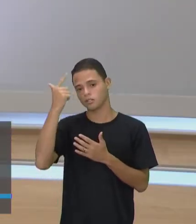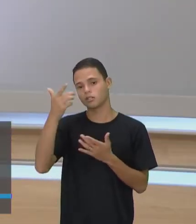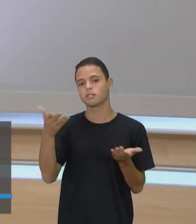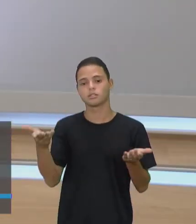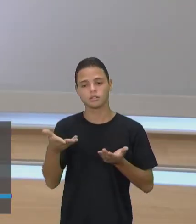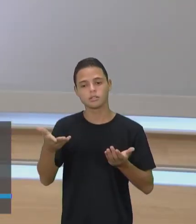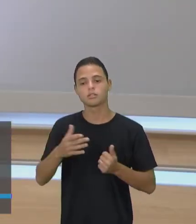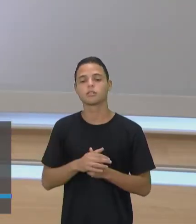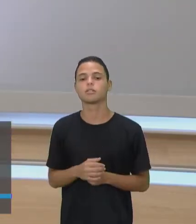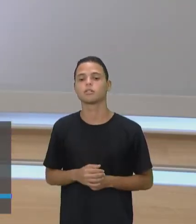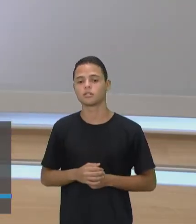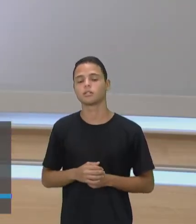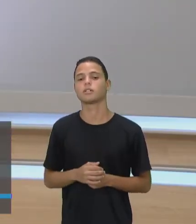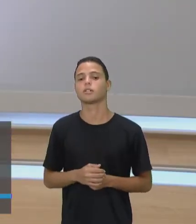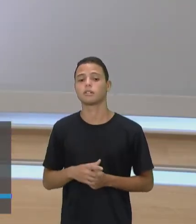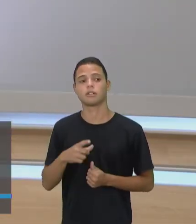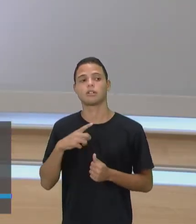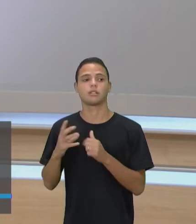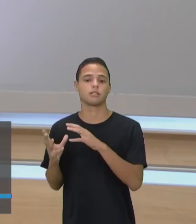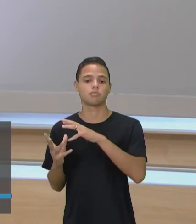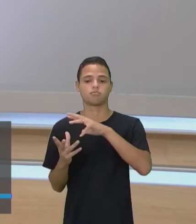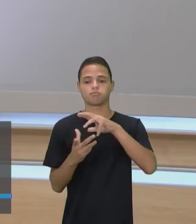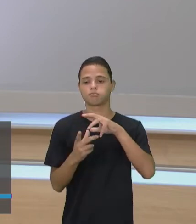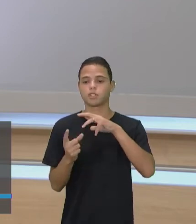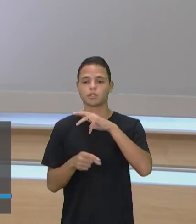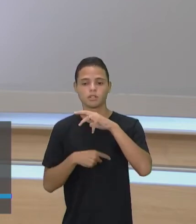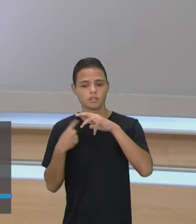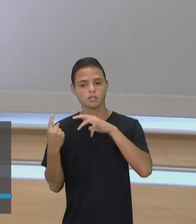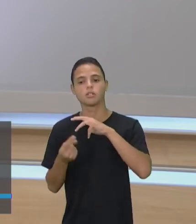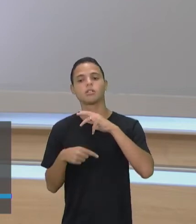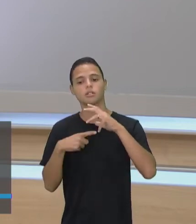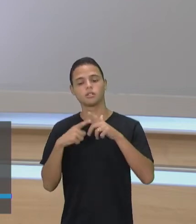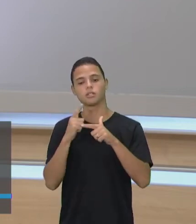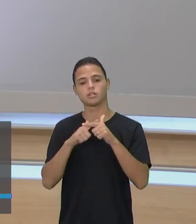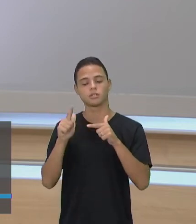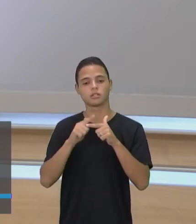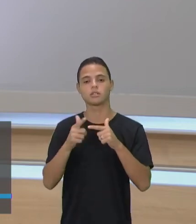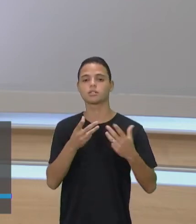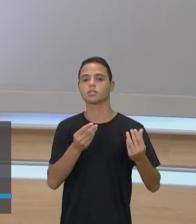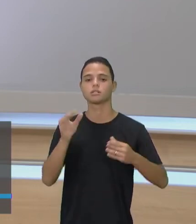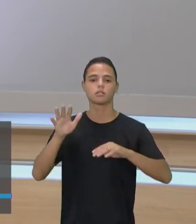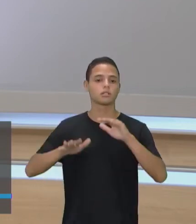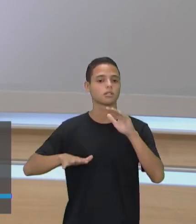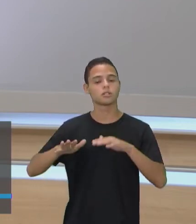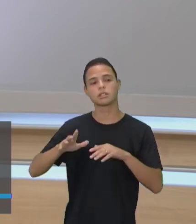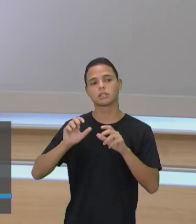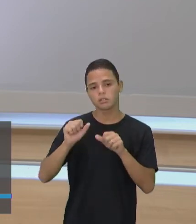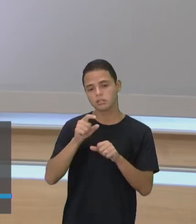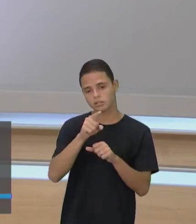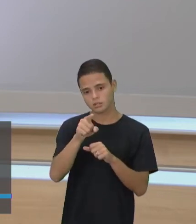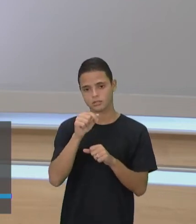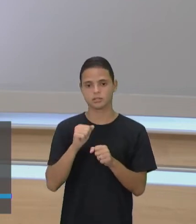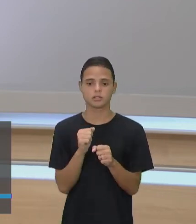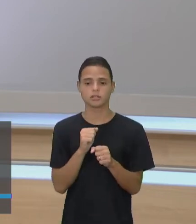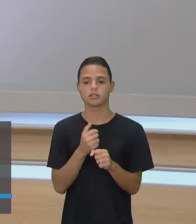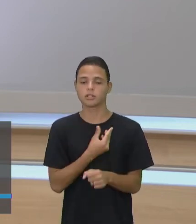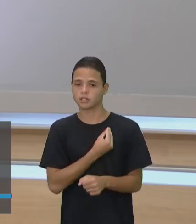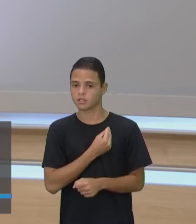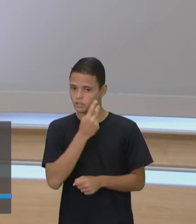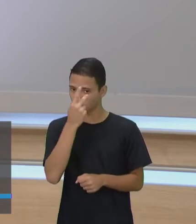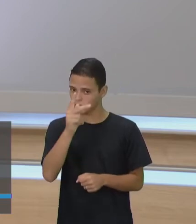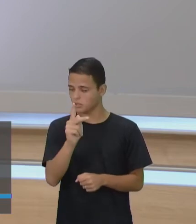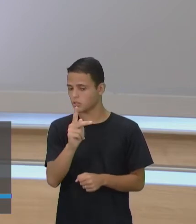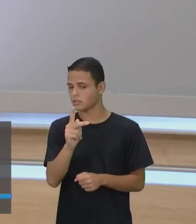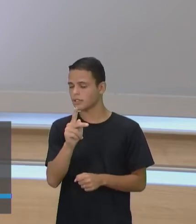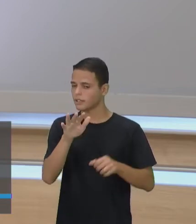e esses efeitos estão ao redor do mundo. A gente, muitas vezes, pode ser que você, na região onde você está vivendo hoje,